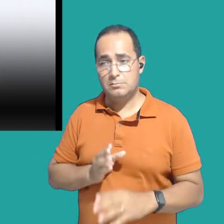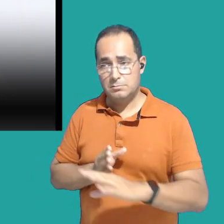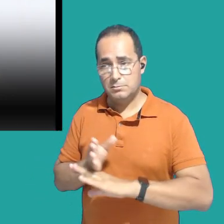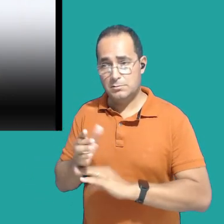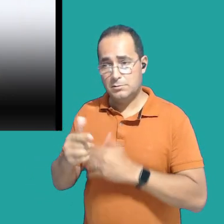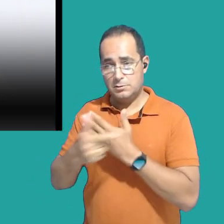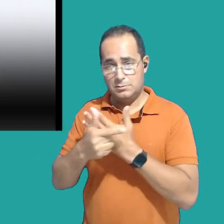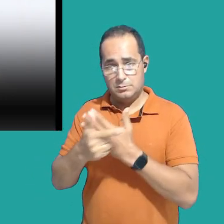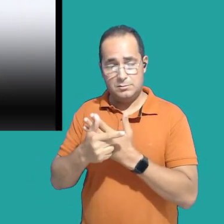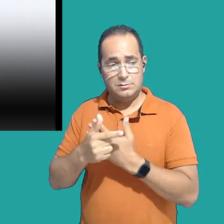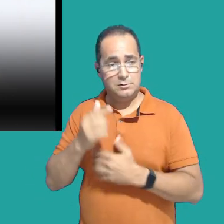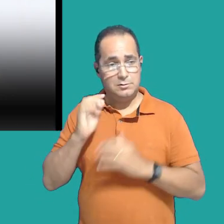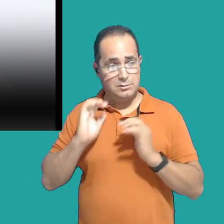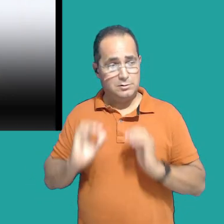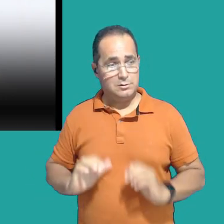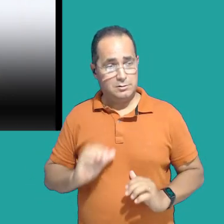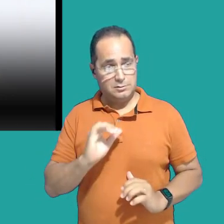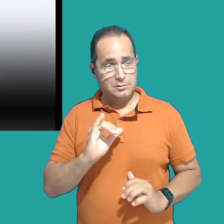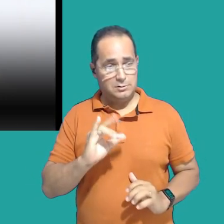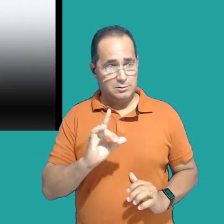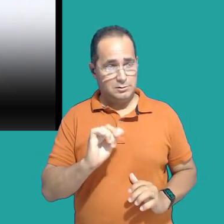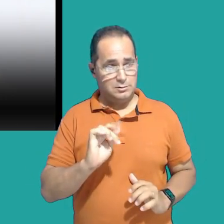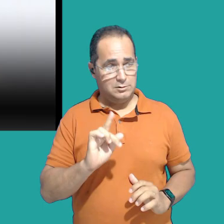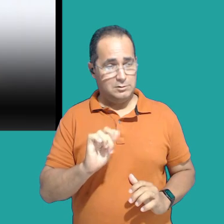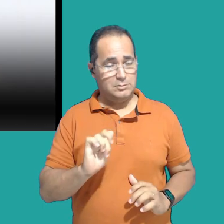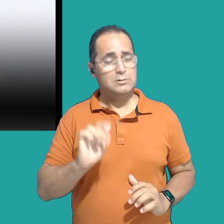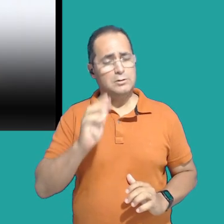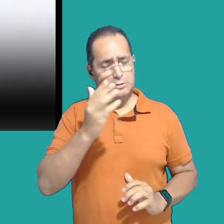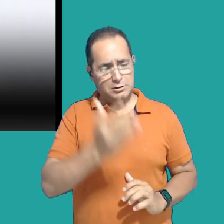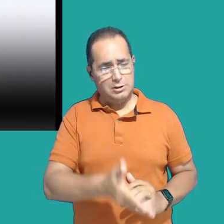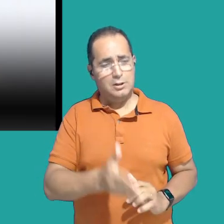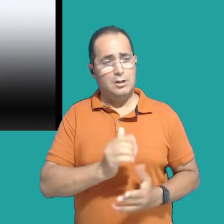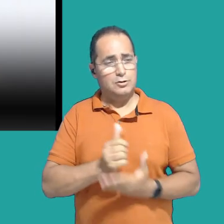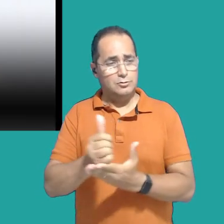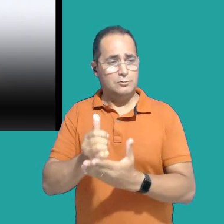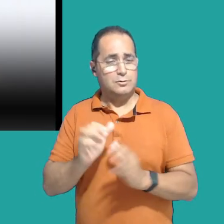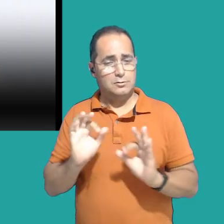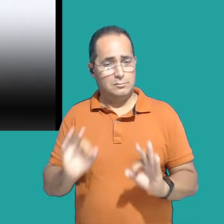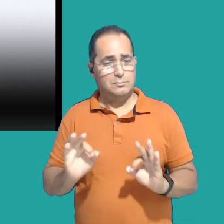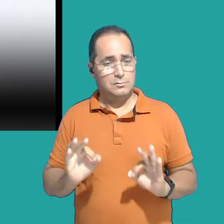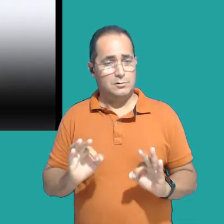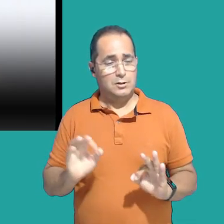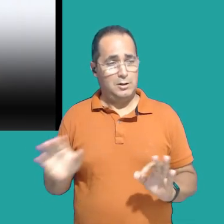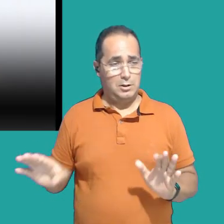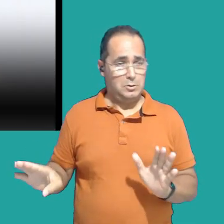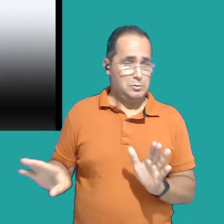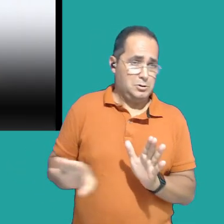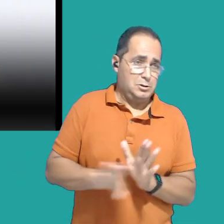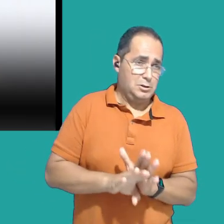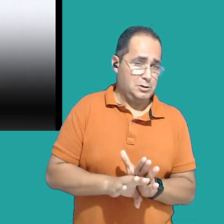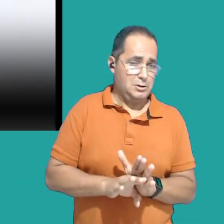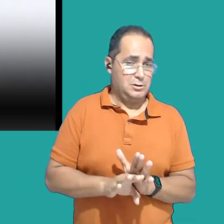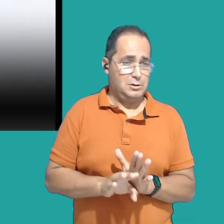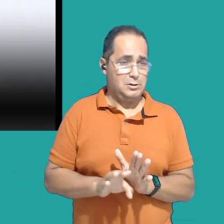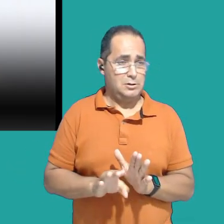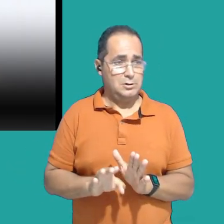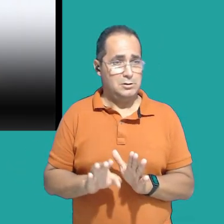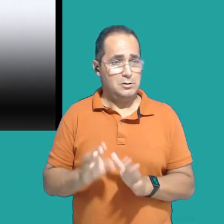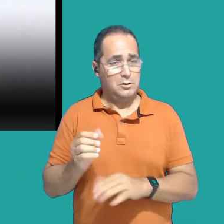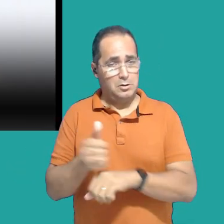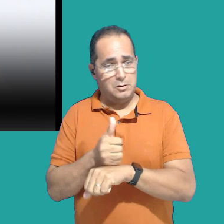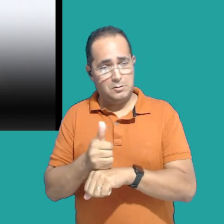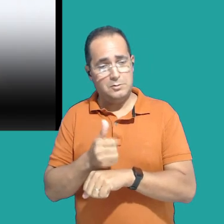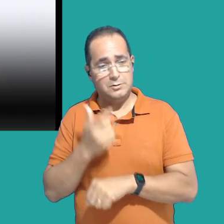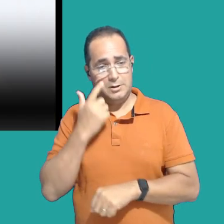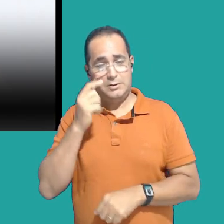exercendo o seu papel de cidadã, isso já ajuda bastante. Então, eu cheguei, É óbvio, os